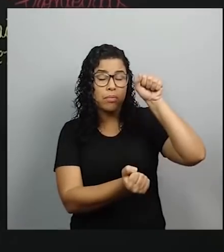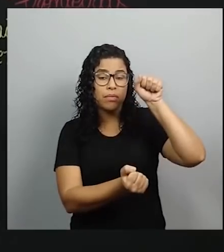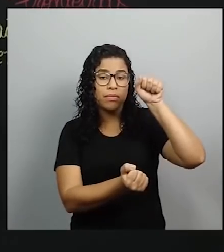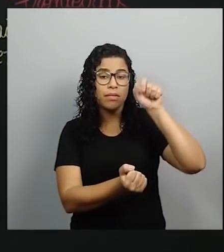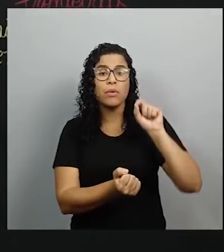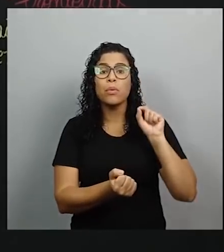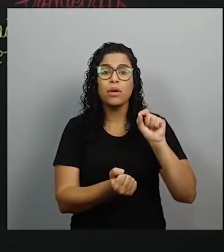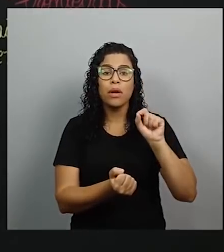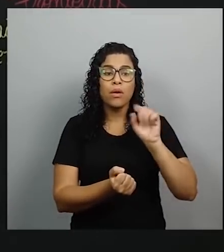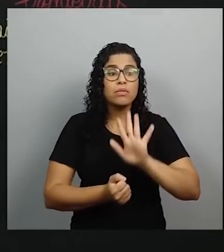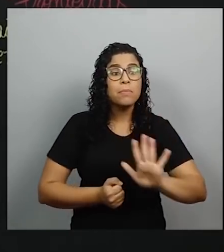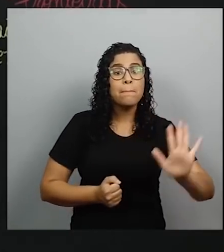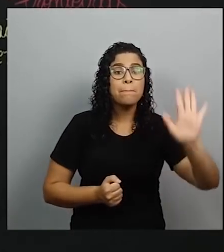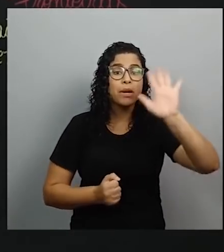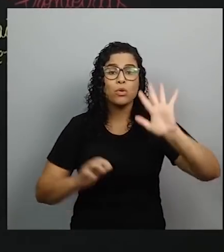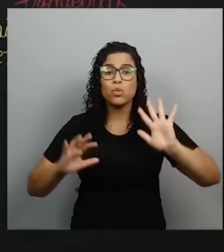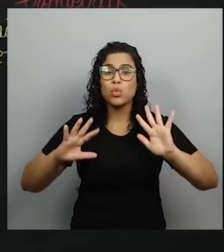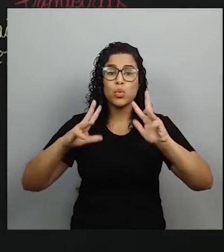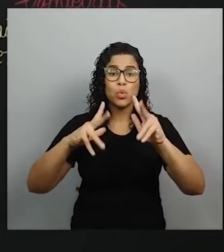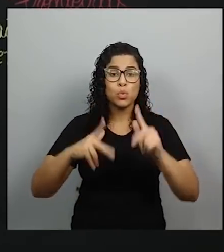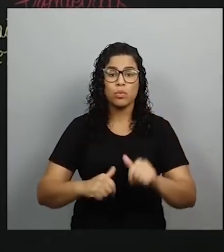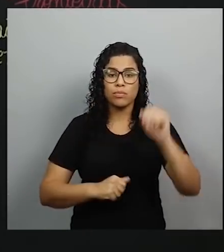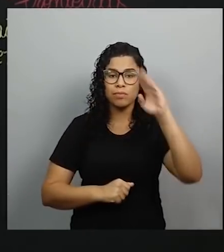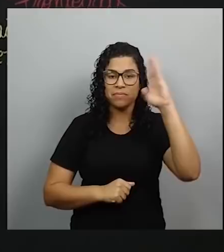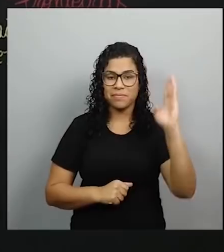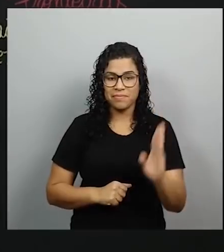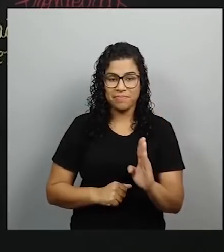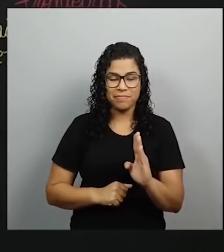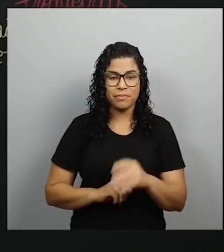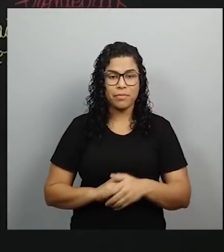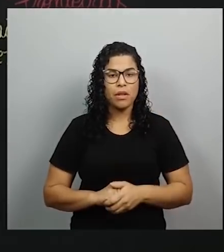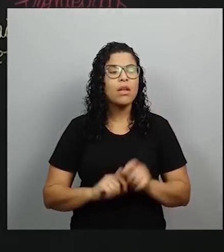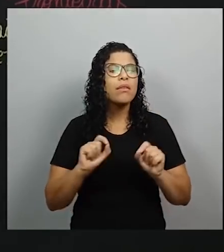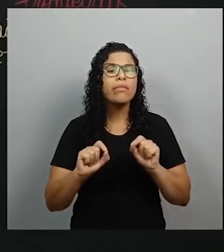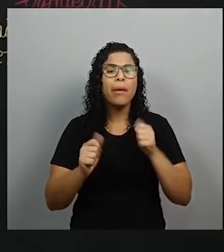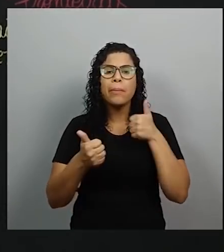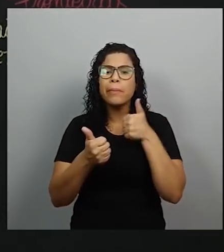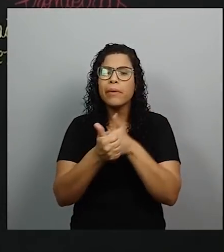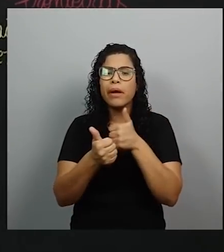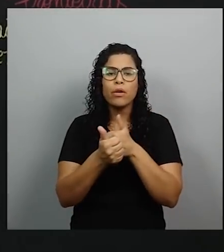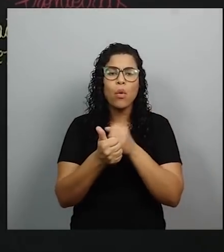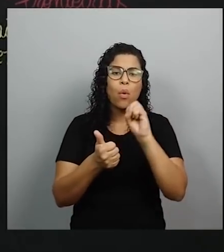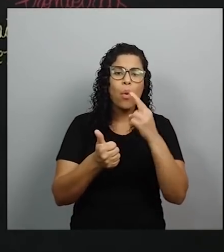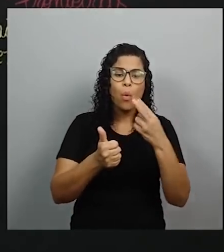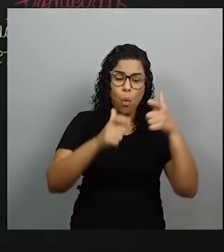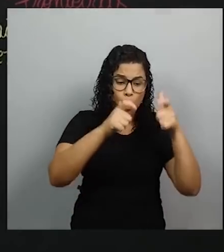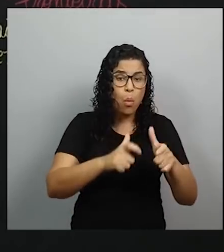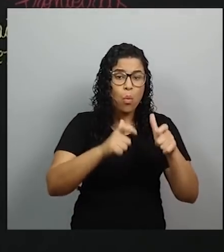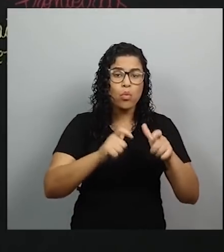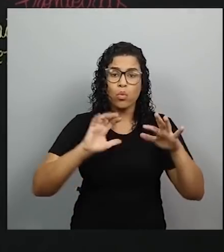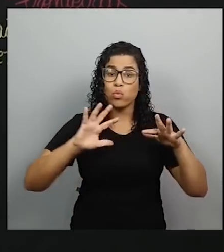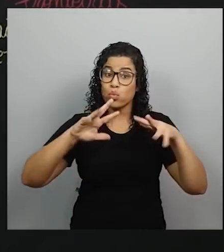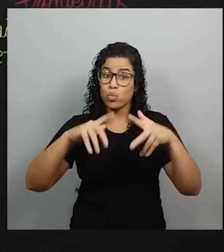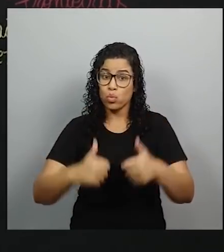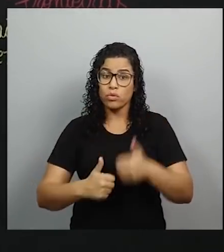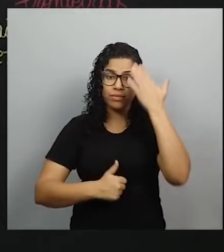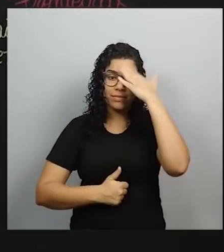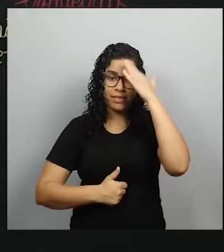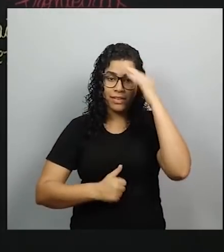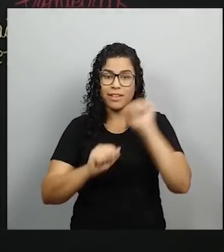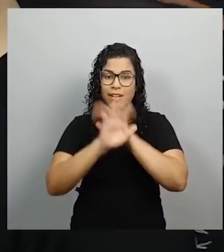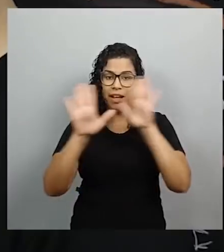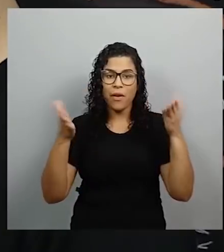o espaço brasileiro? Quem está por perto? Onde nós nos localizamos? Tudo isso nós veremos